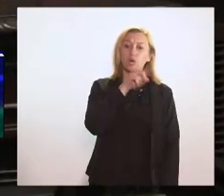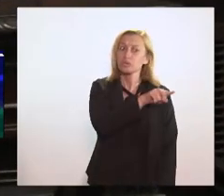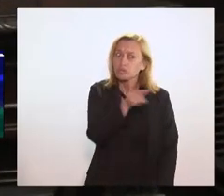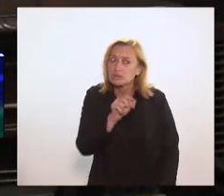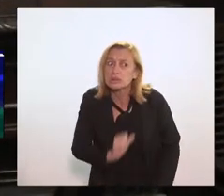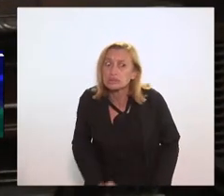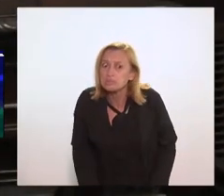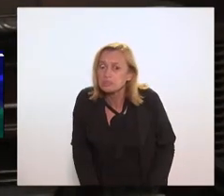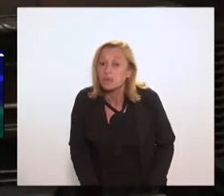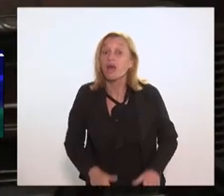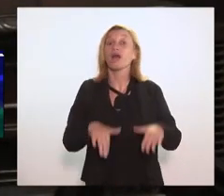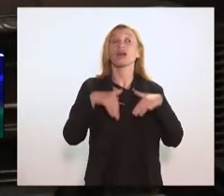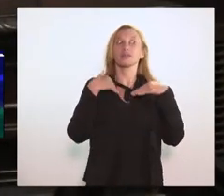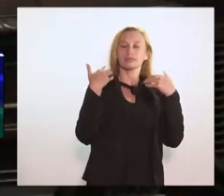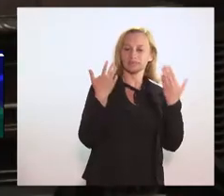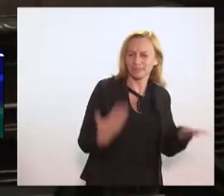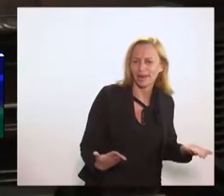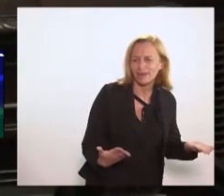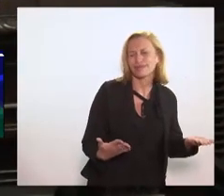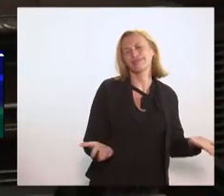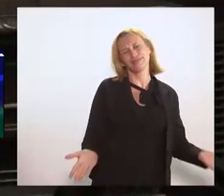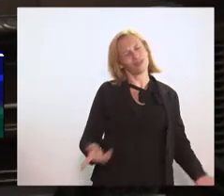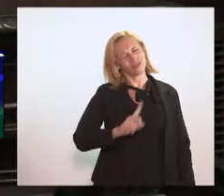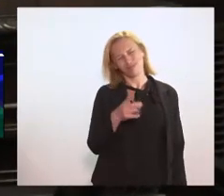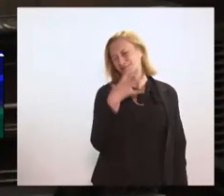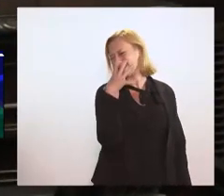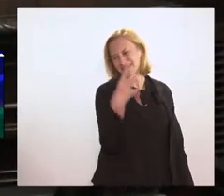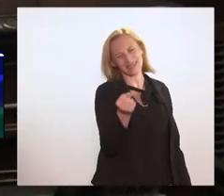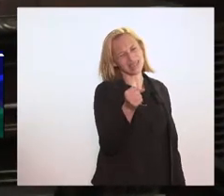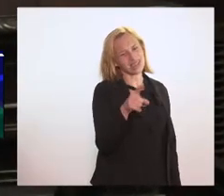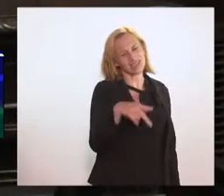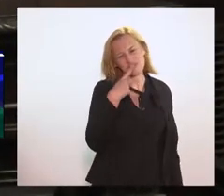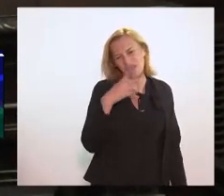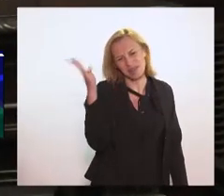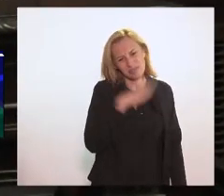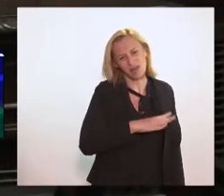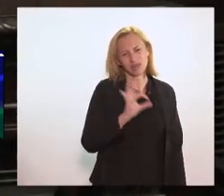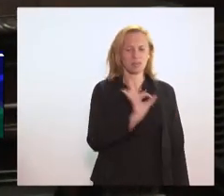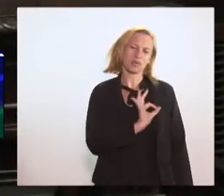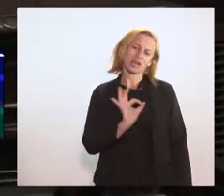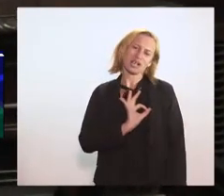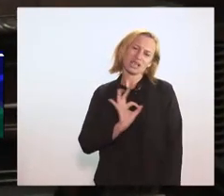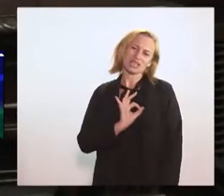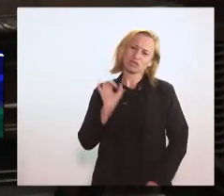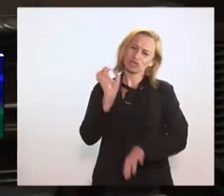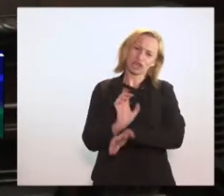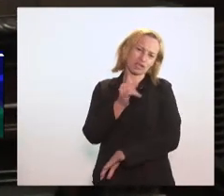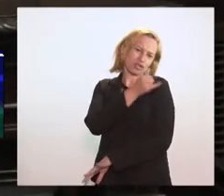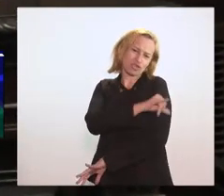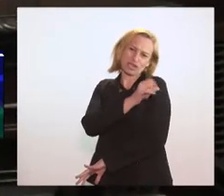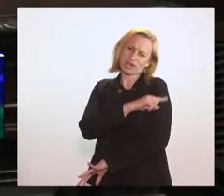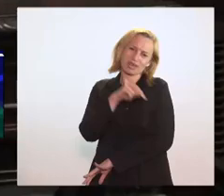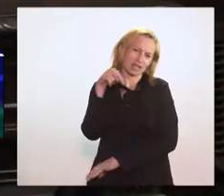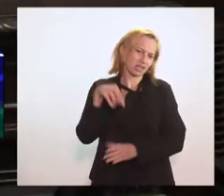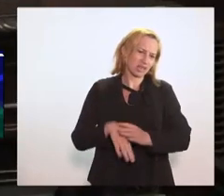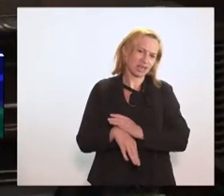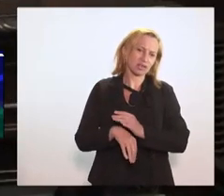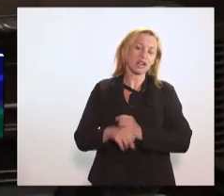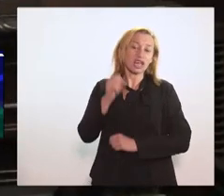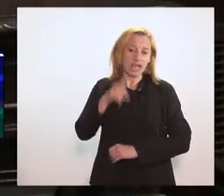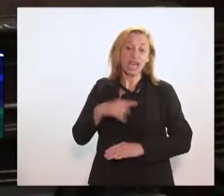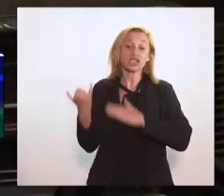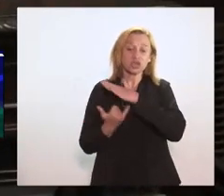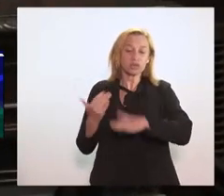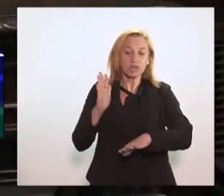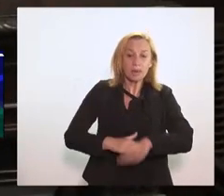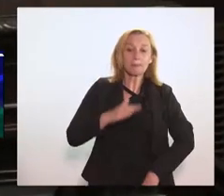Excelências. Então, não vou admitir que falem mal da Polícia Militar do Estado do Rio de Janeiro aqui dentro, que é a instituição